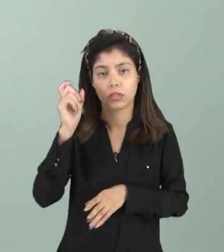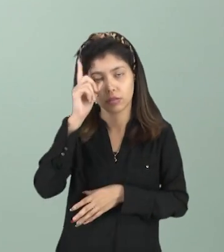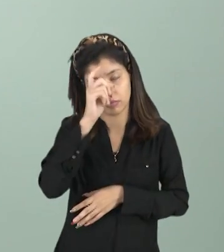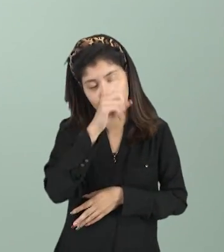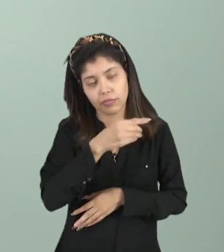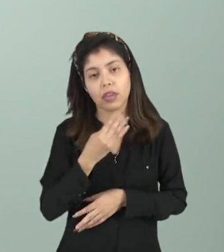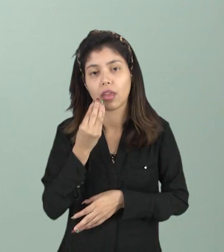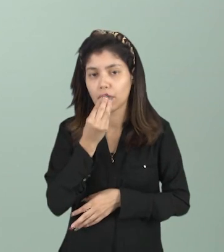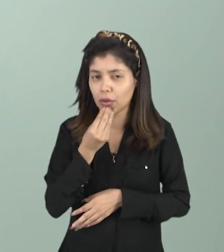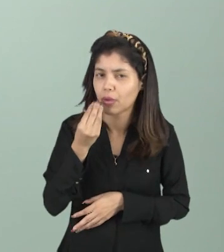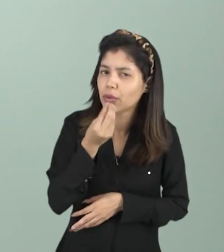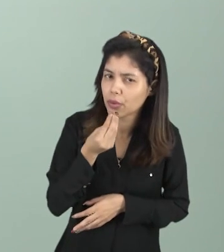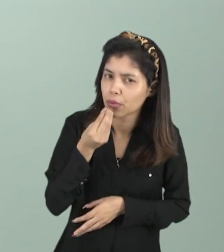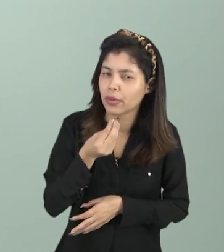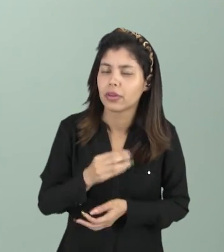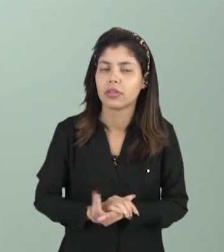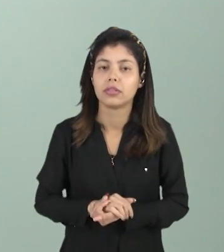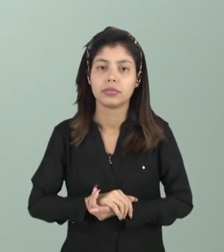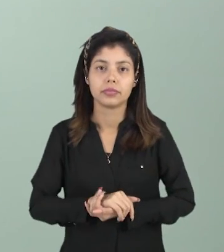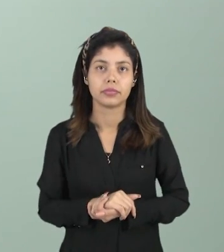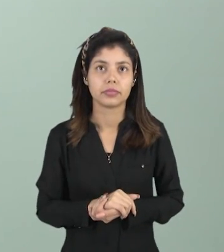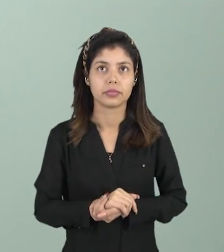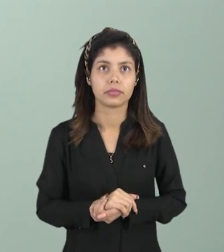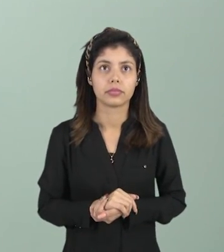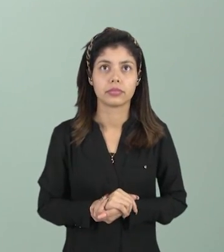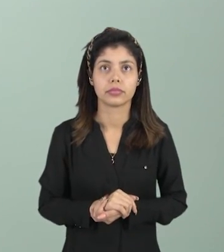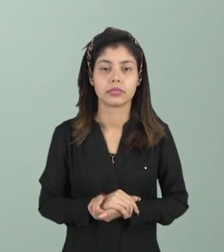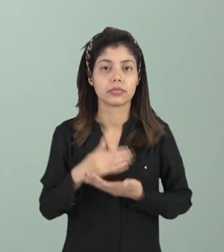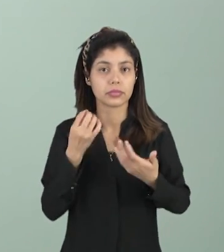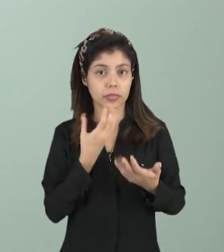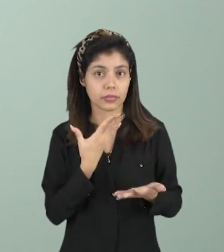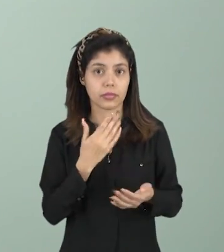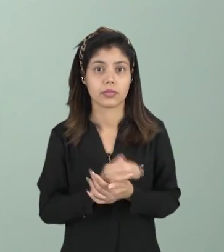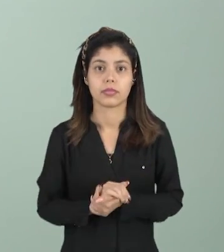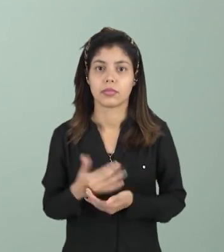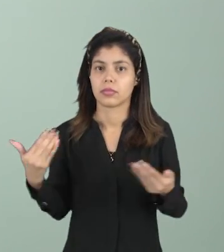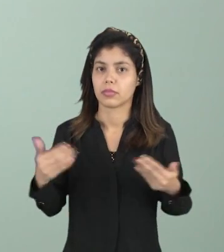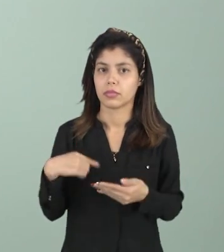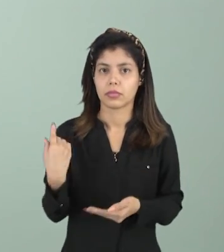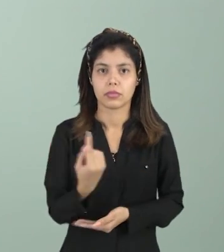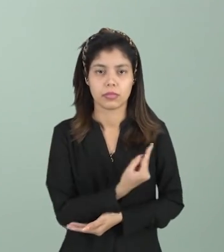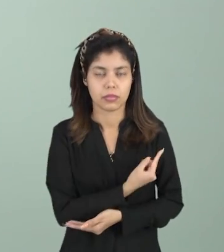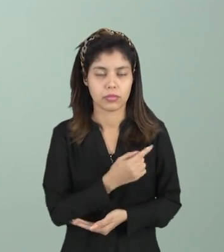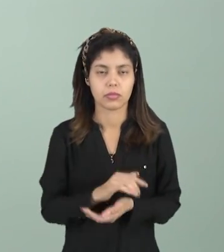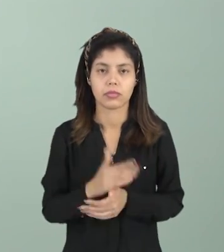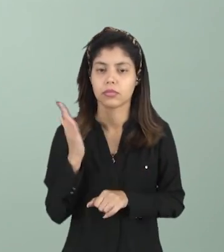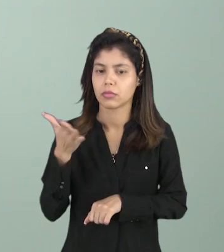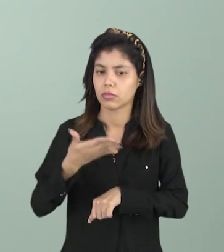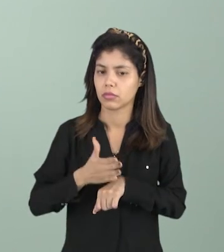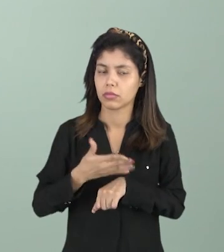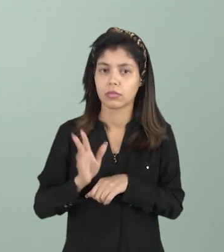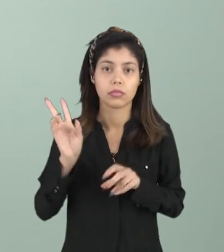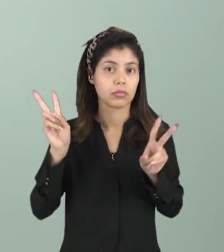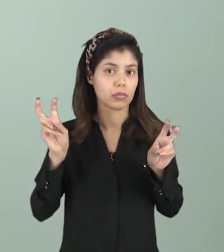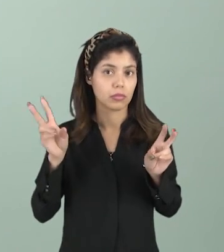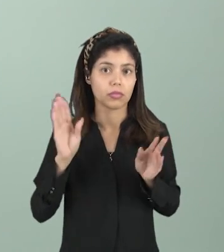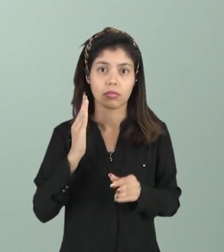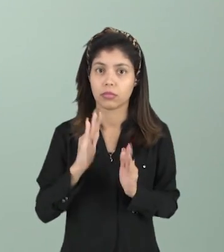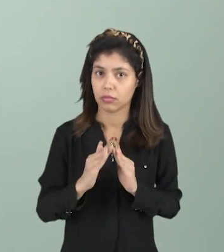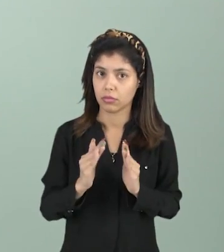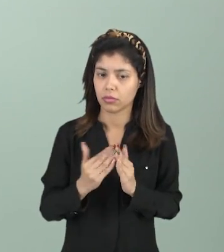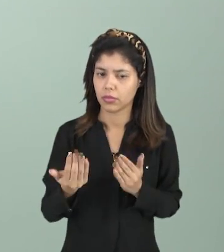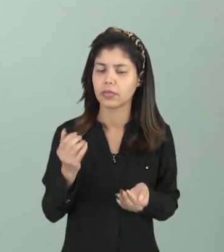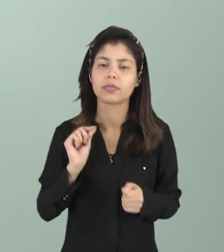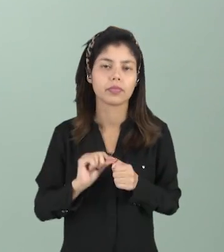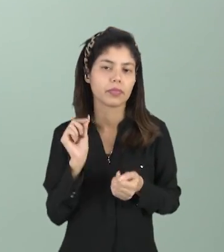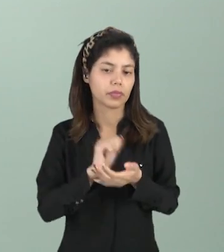dificuldade de distinção do paladar. Bom, agora que você já treinou esse tema em casa, procure